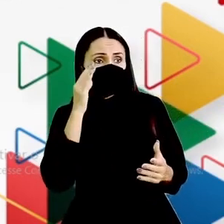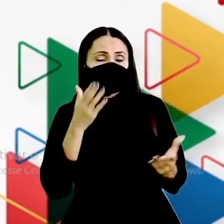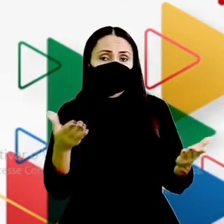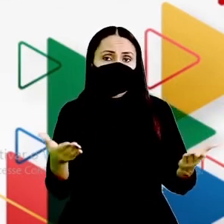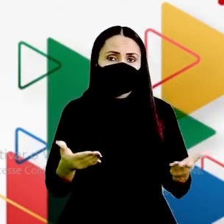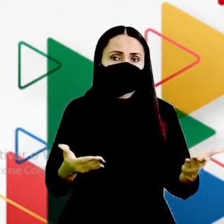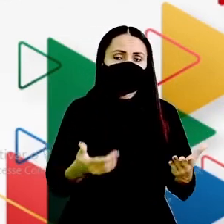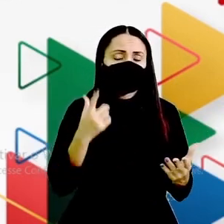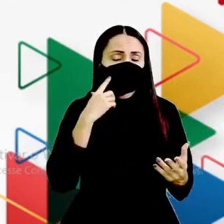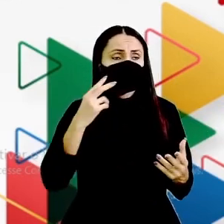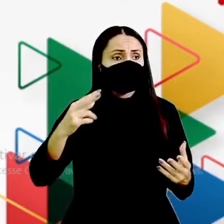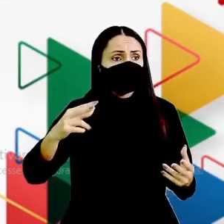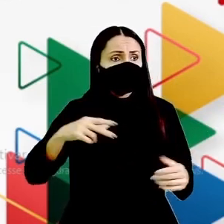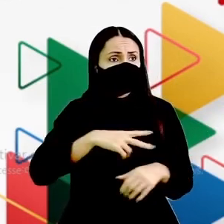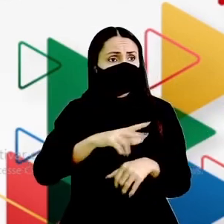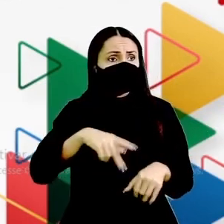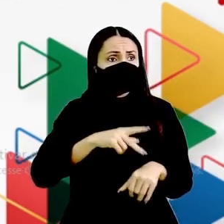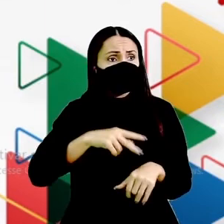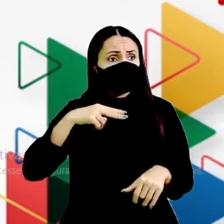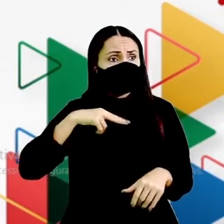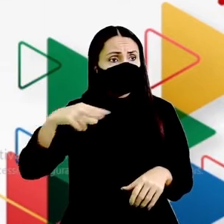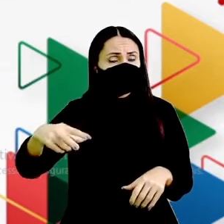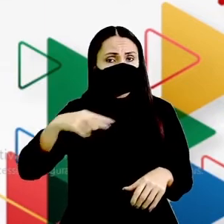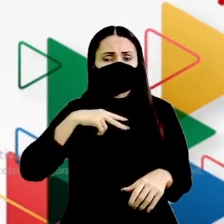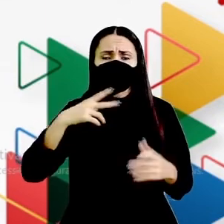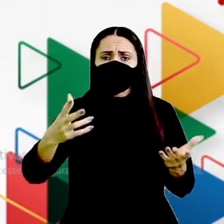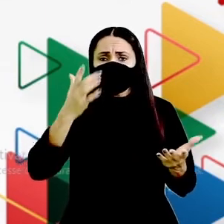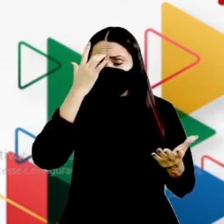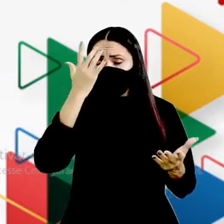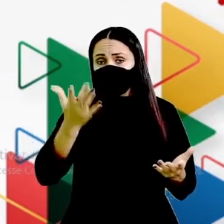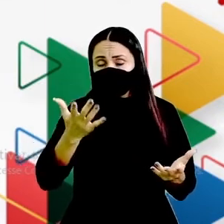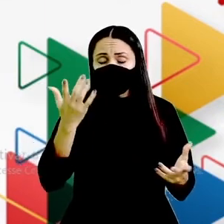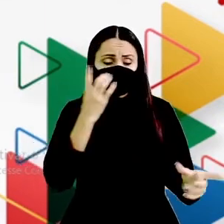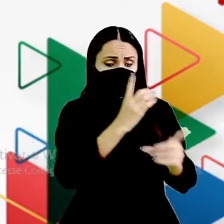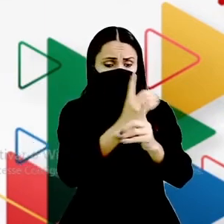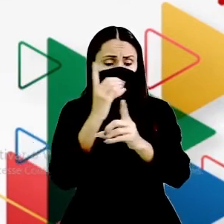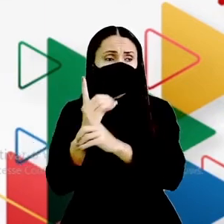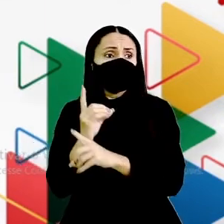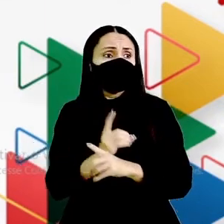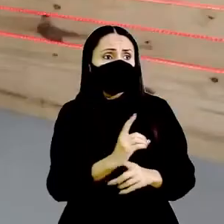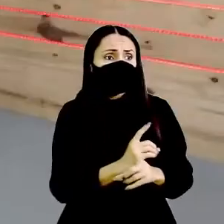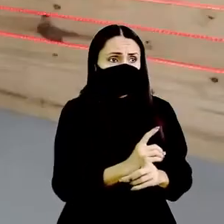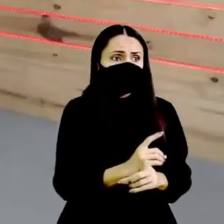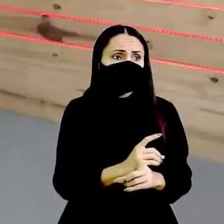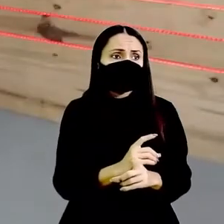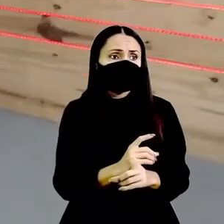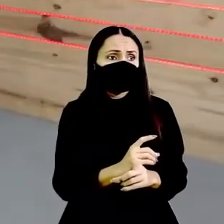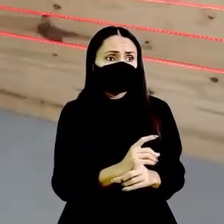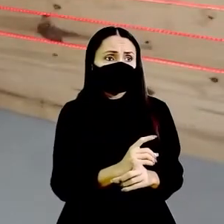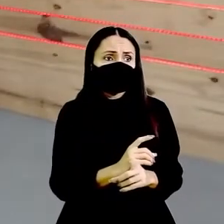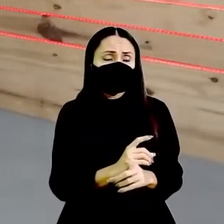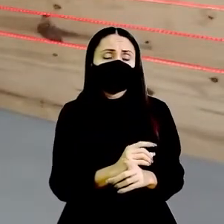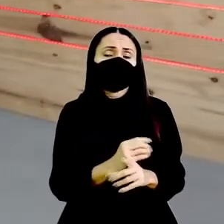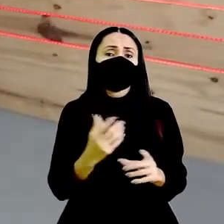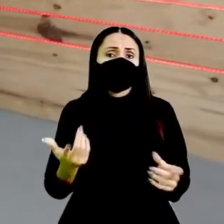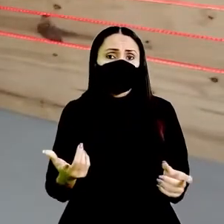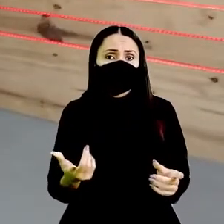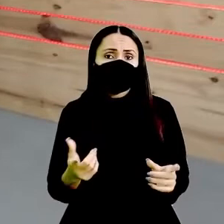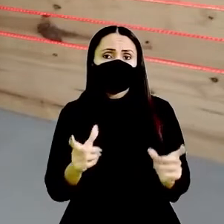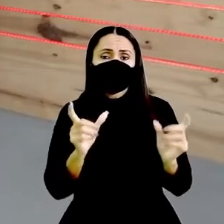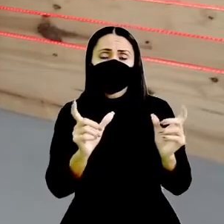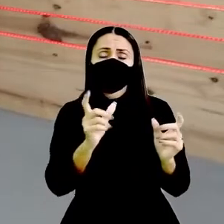a mesóclise era usada com uma facilidade maior. A gente encontra, né, a mesóclise, né, no uso